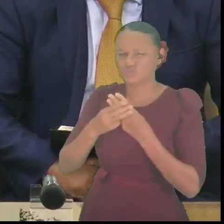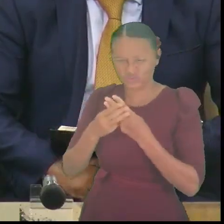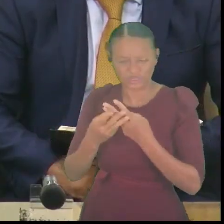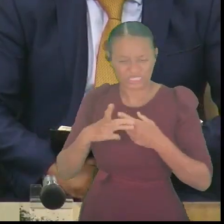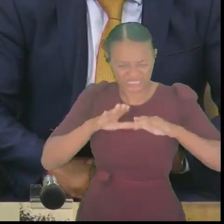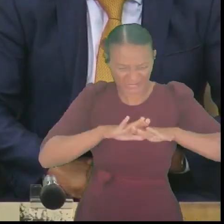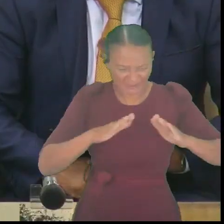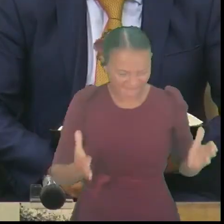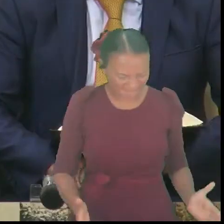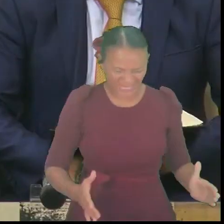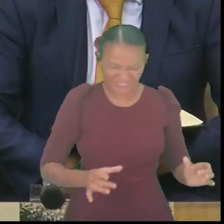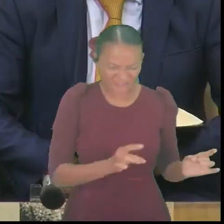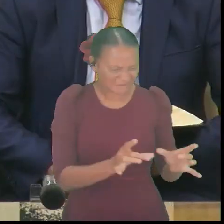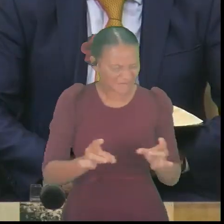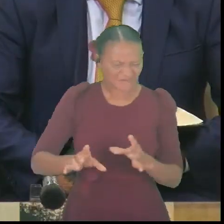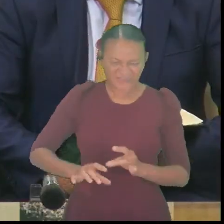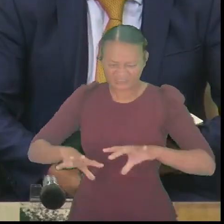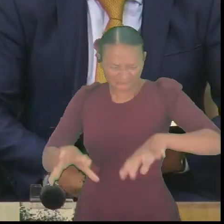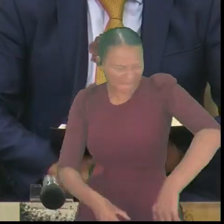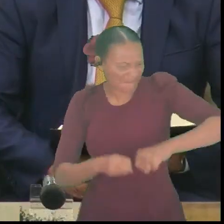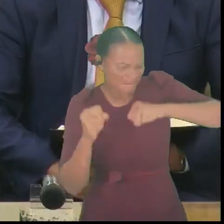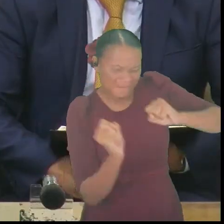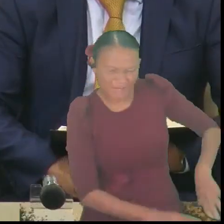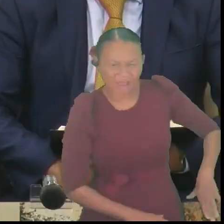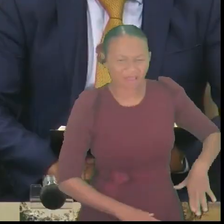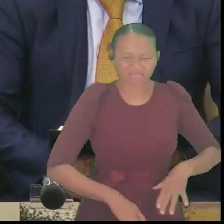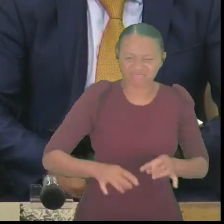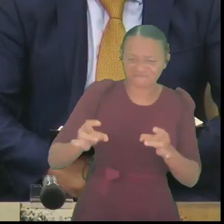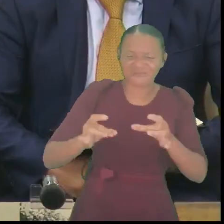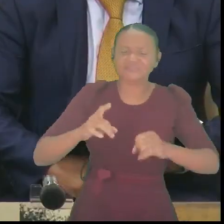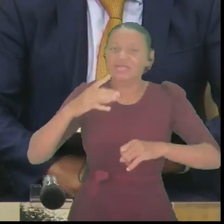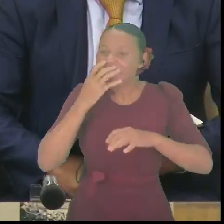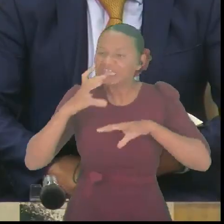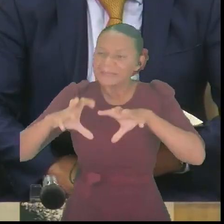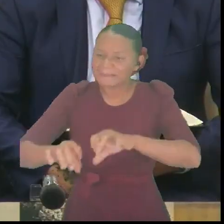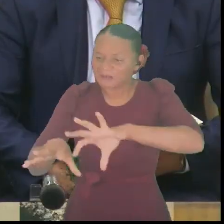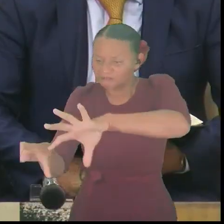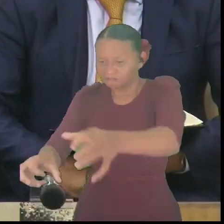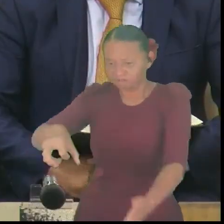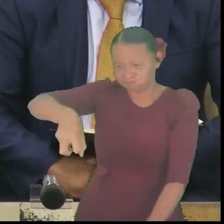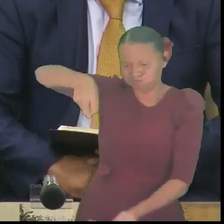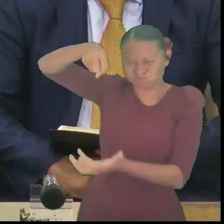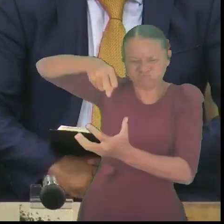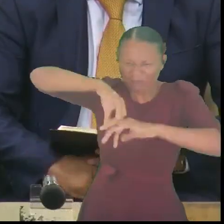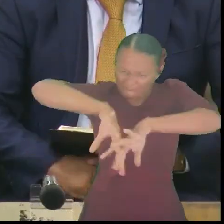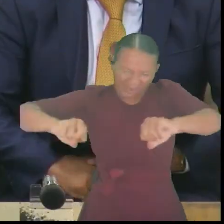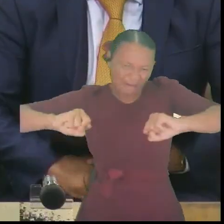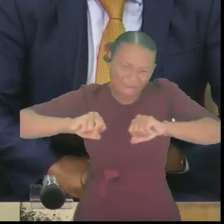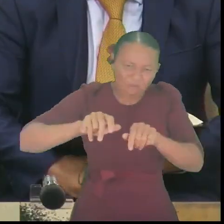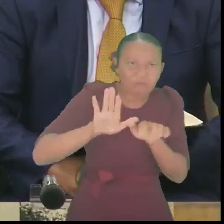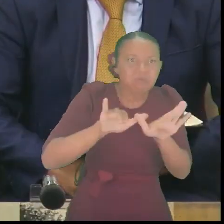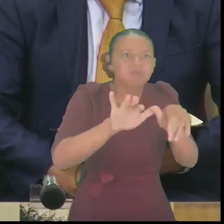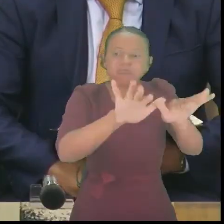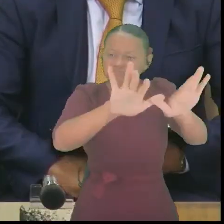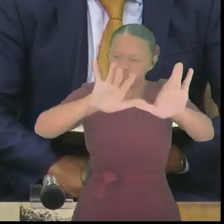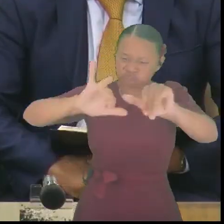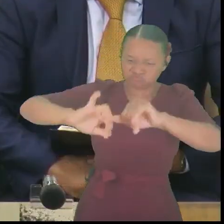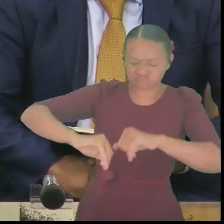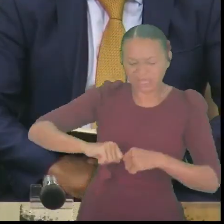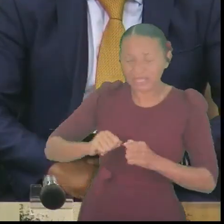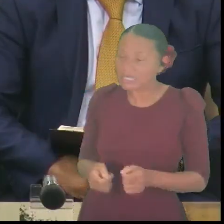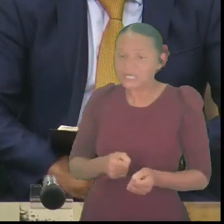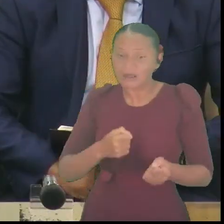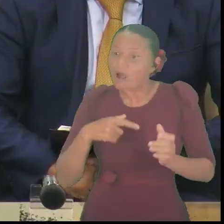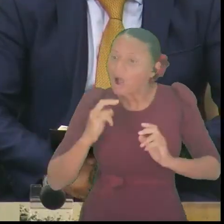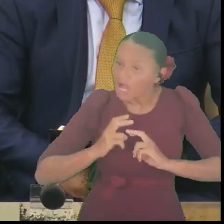mesa dos cambistas, soltou os animais que eles estavam vendendo e bradou ali dizendo: está escrito, a